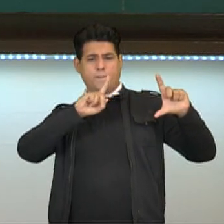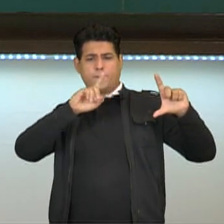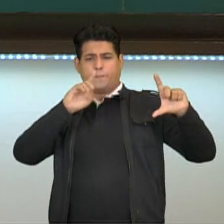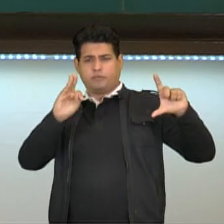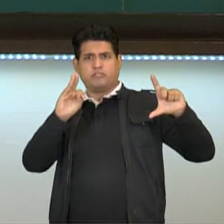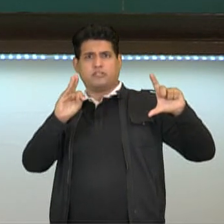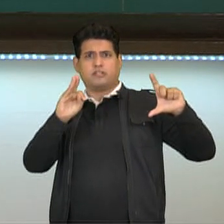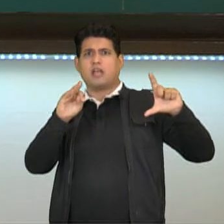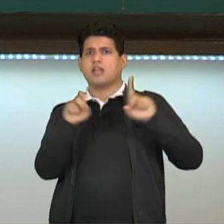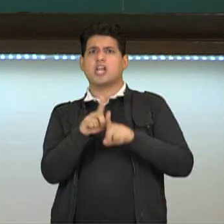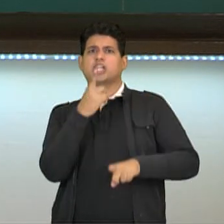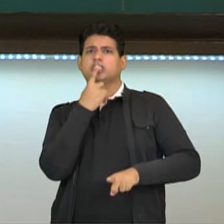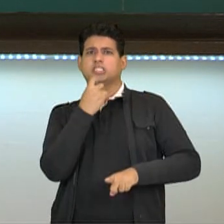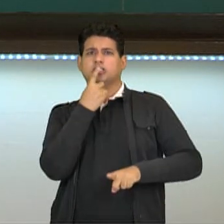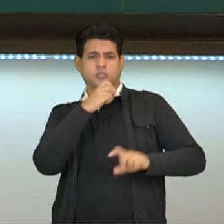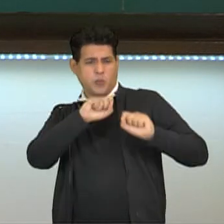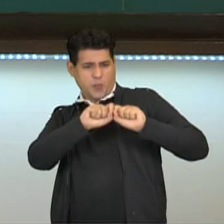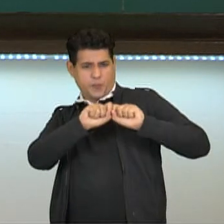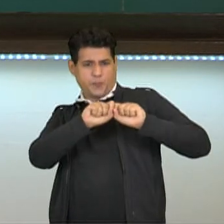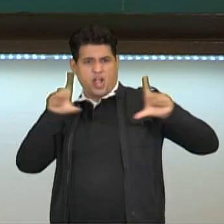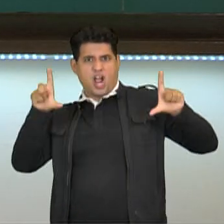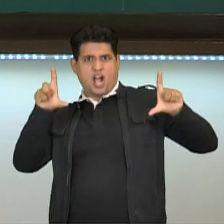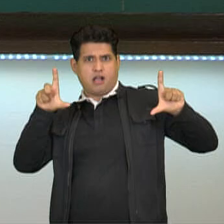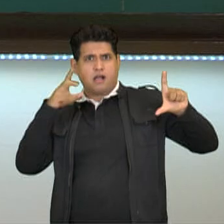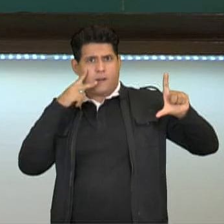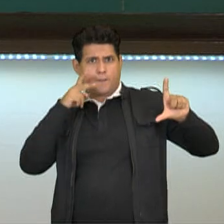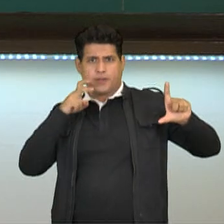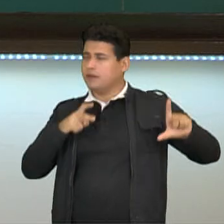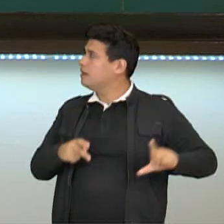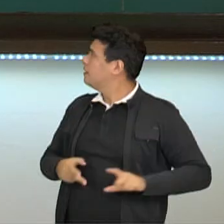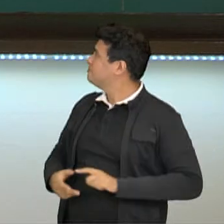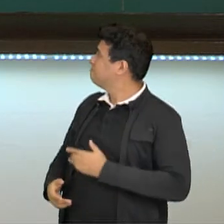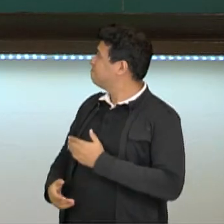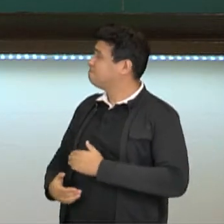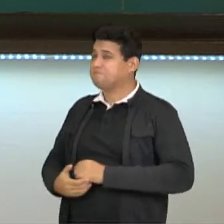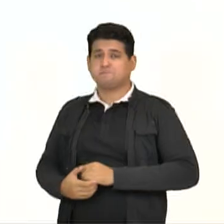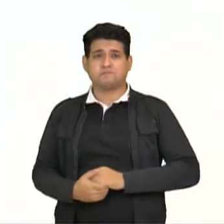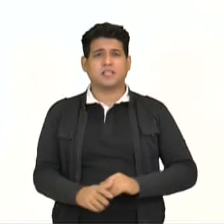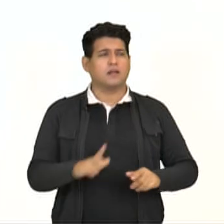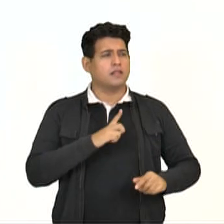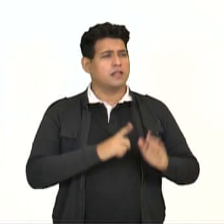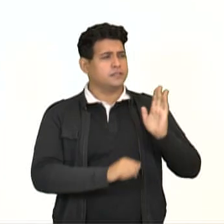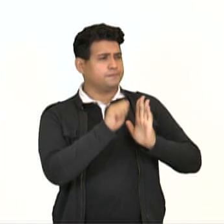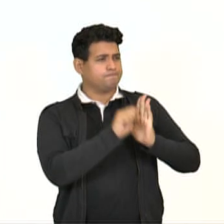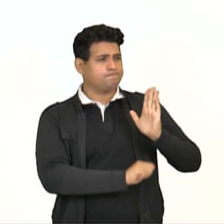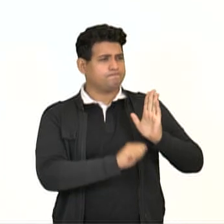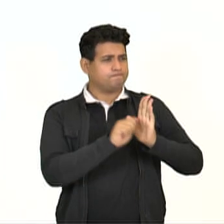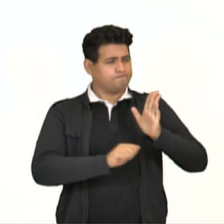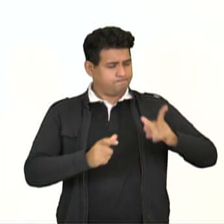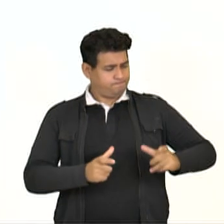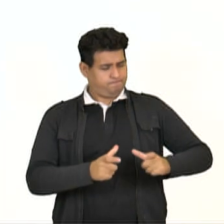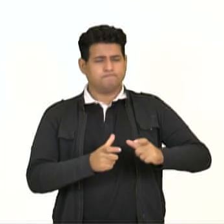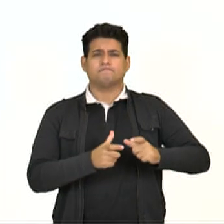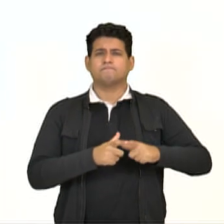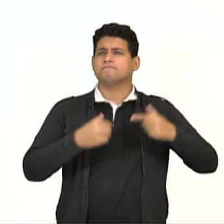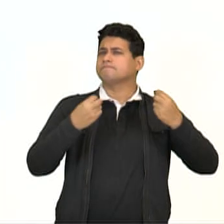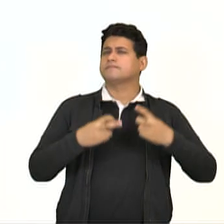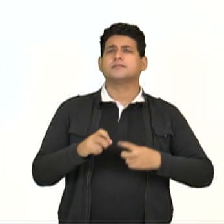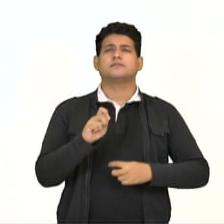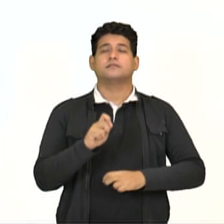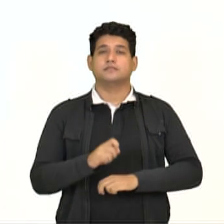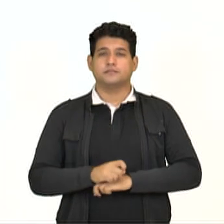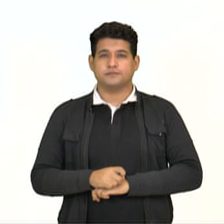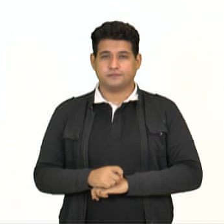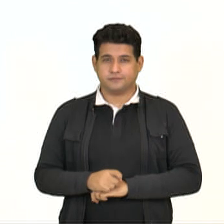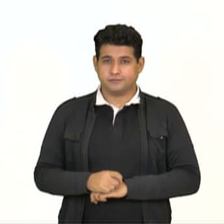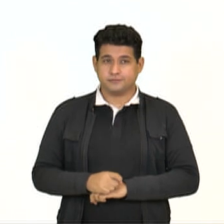cor vermelha. Né? Então, observaram isso? E aí, tem um texto um pouco menor abaixo que diz